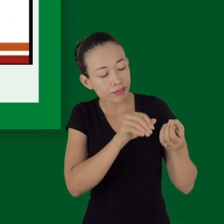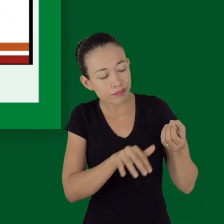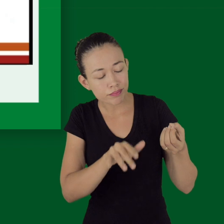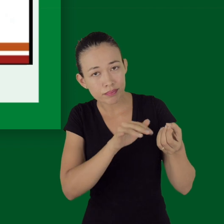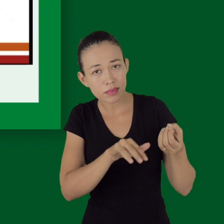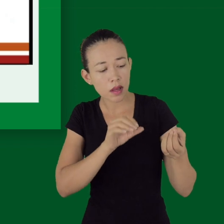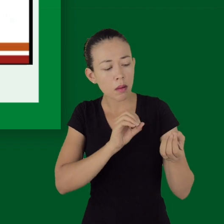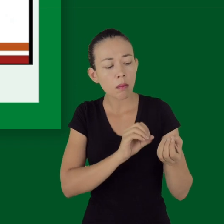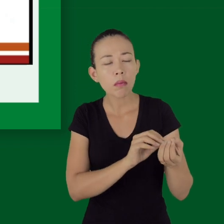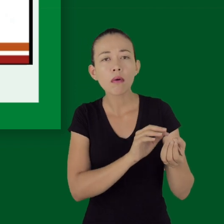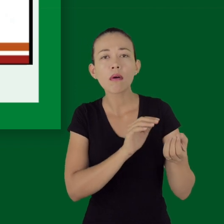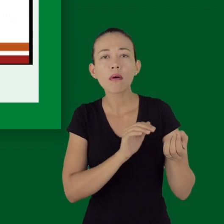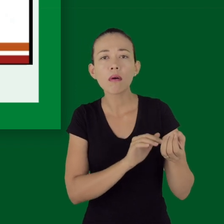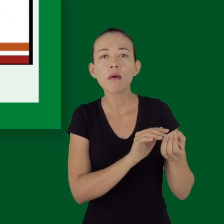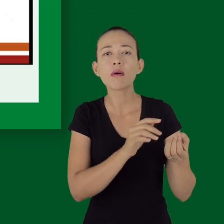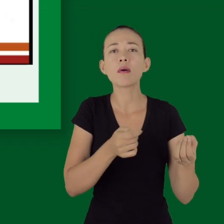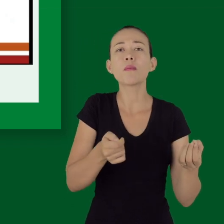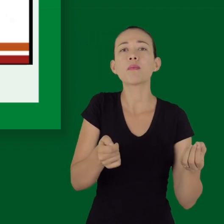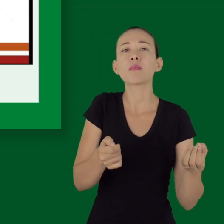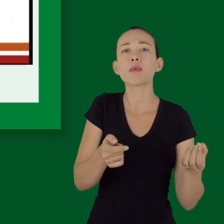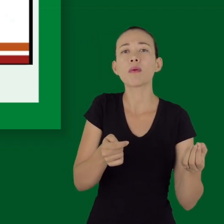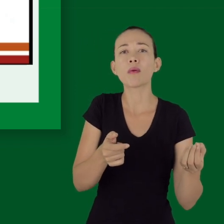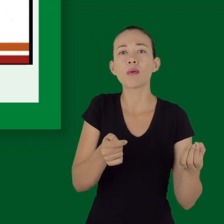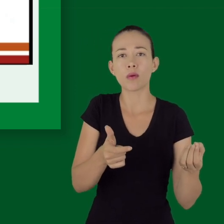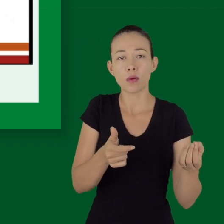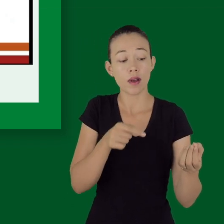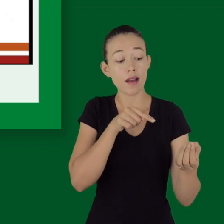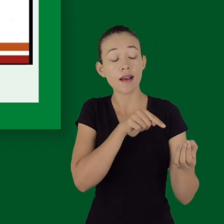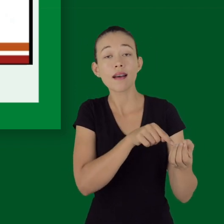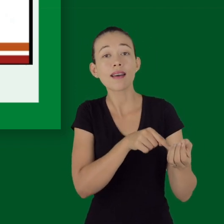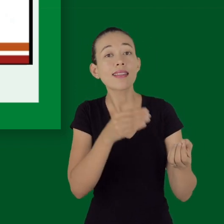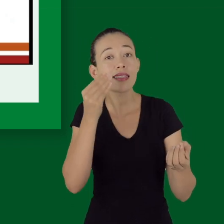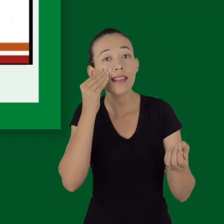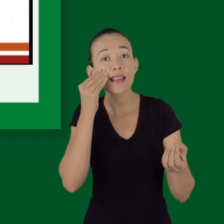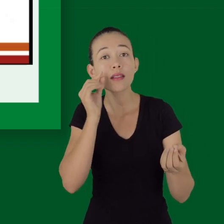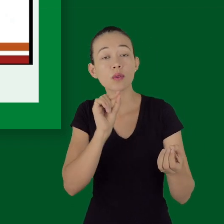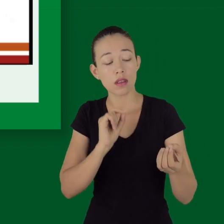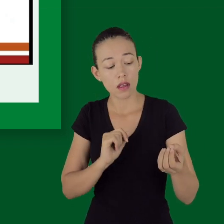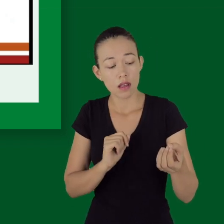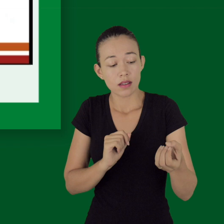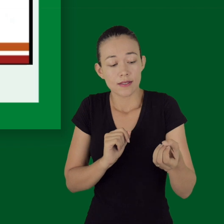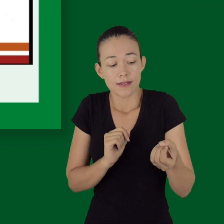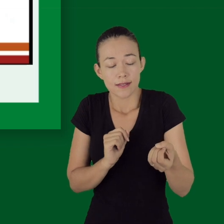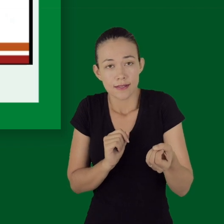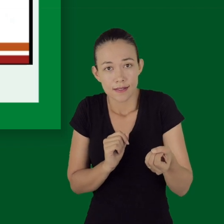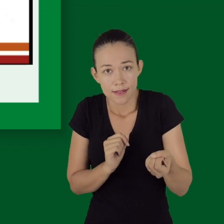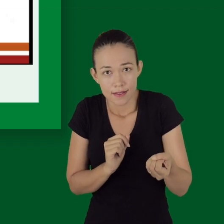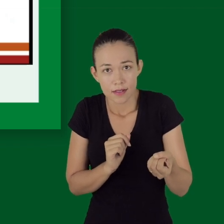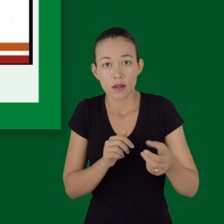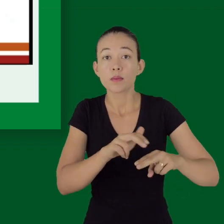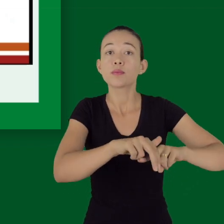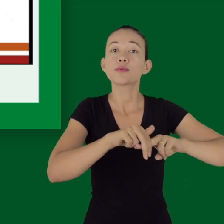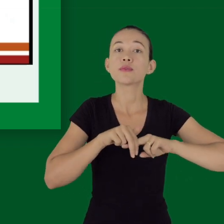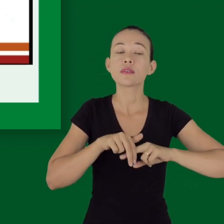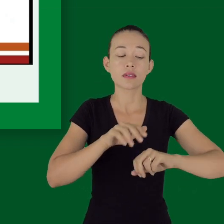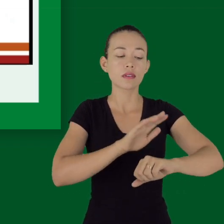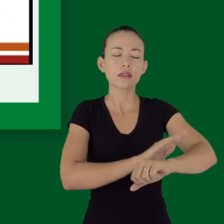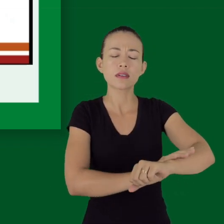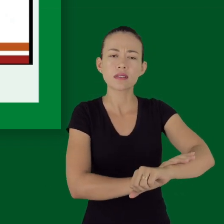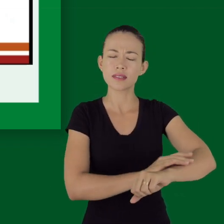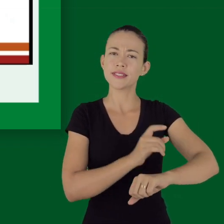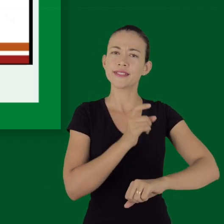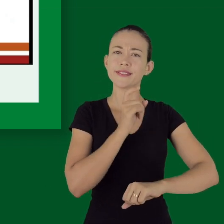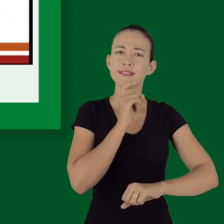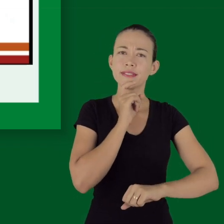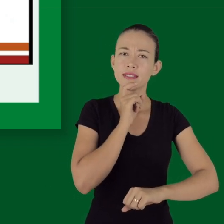sanguíneo menor, eu tenho aquelas respostas vasoativas de tentar comprimir a periferia, por isso perifria, por isso,